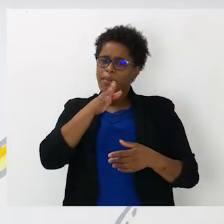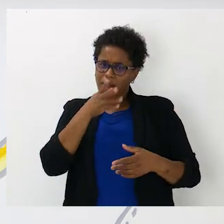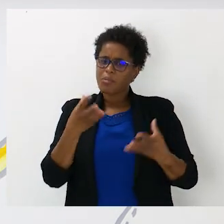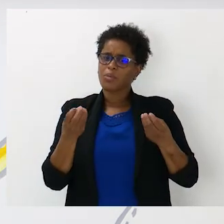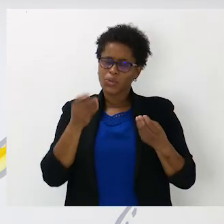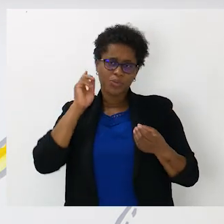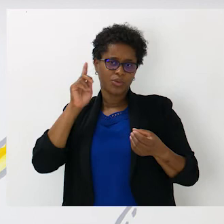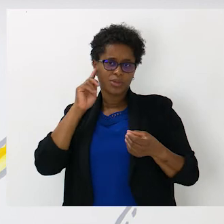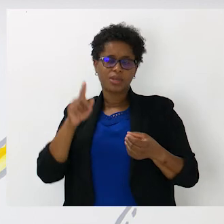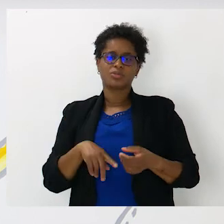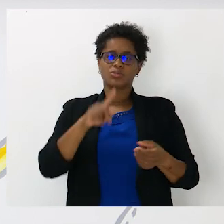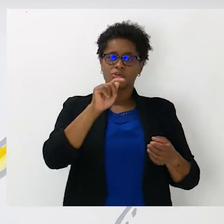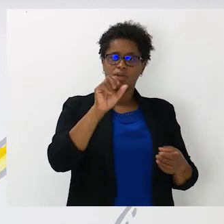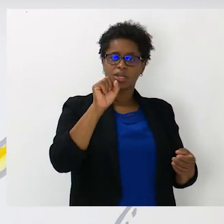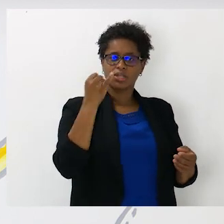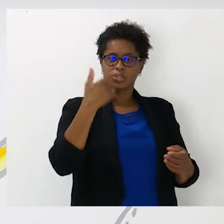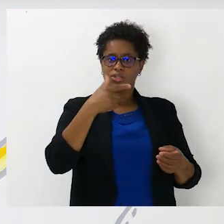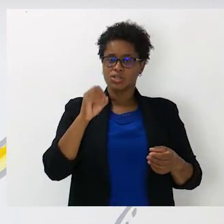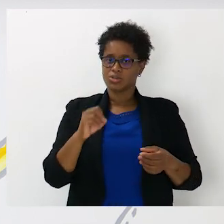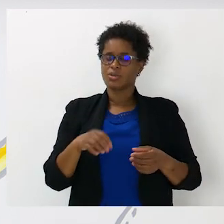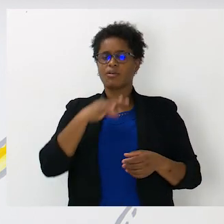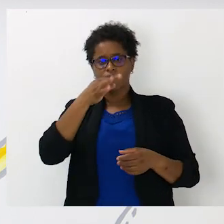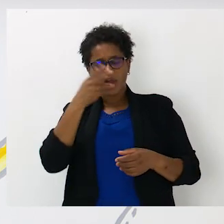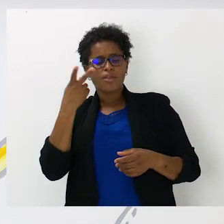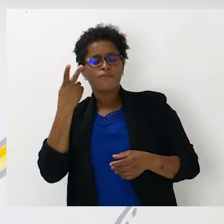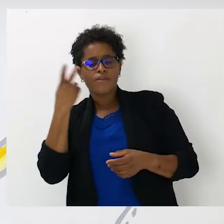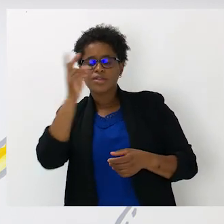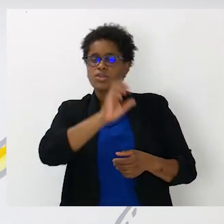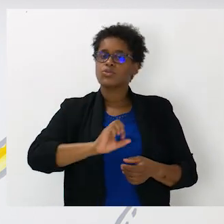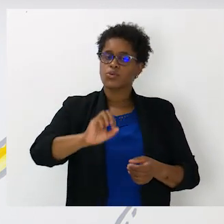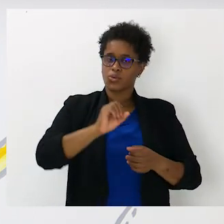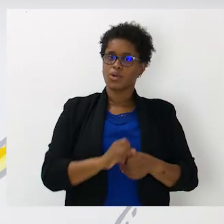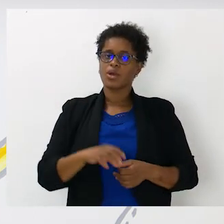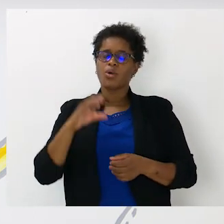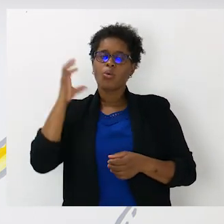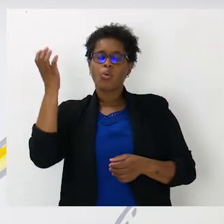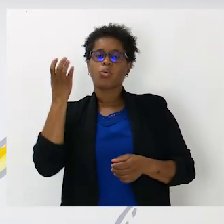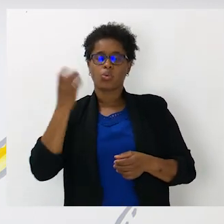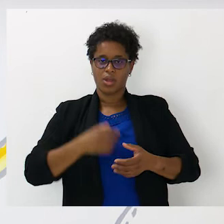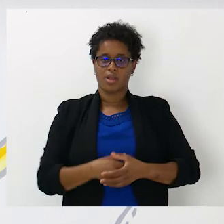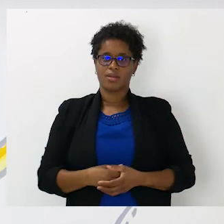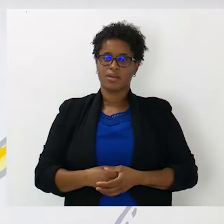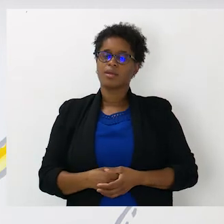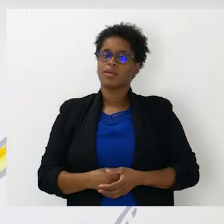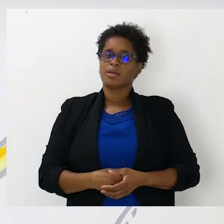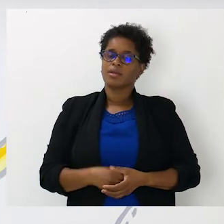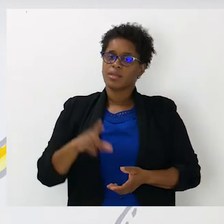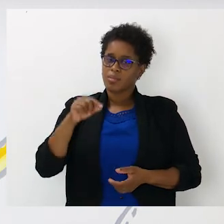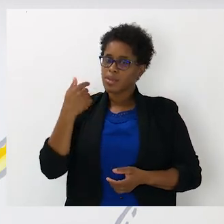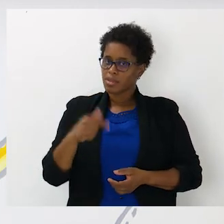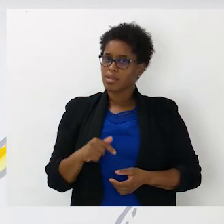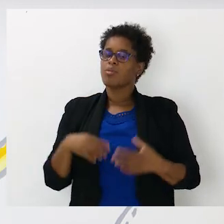muito importante no Egito. Retrata sua vivência cultural. E